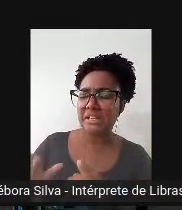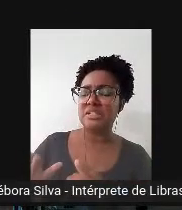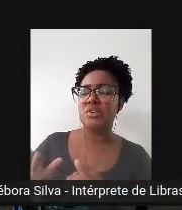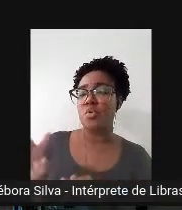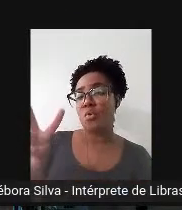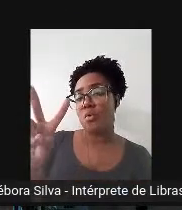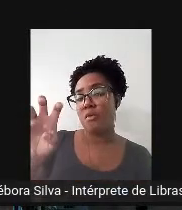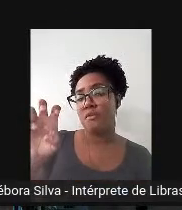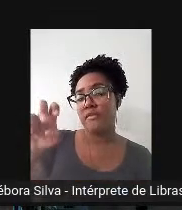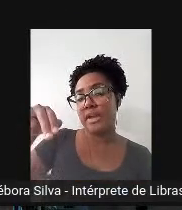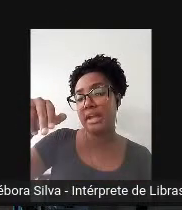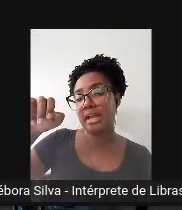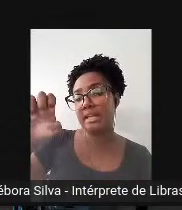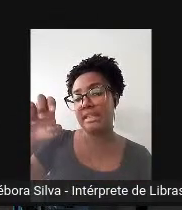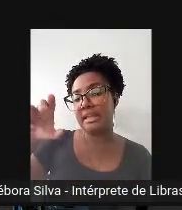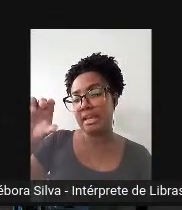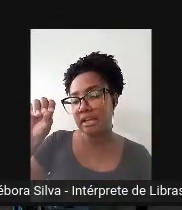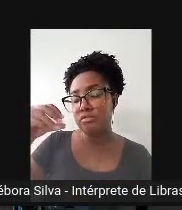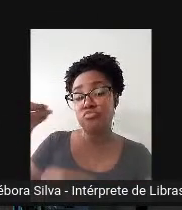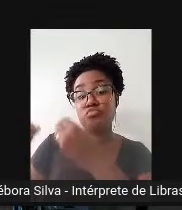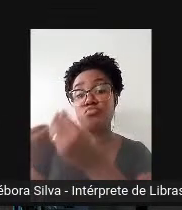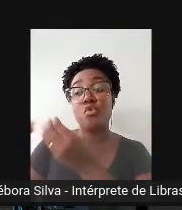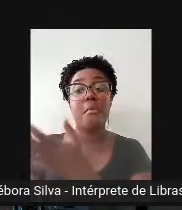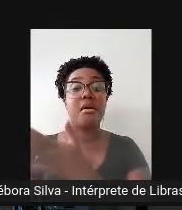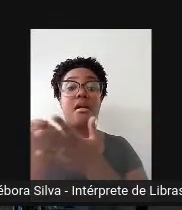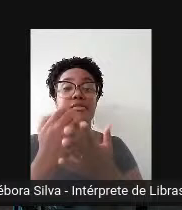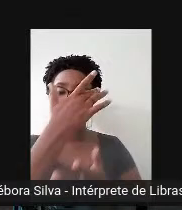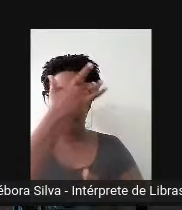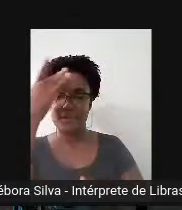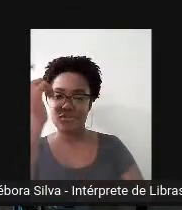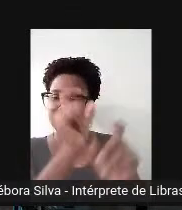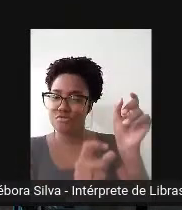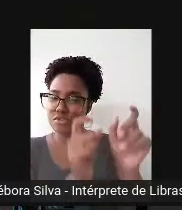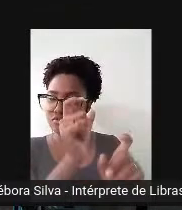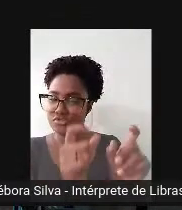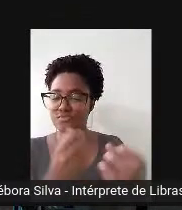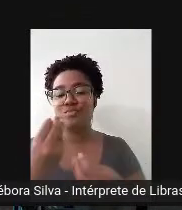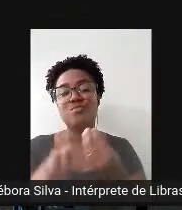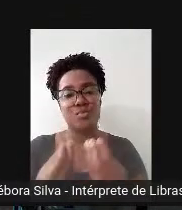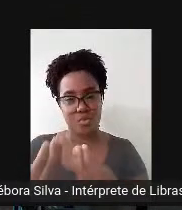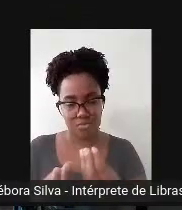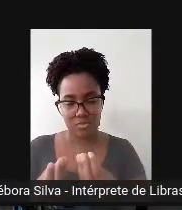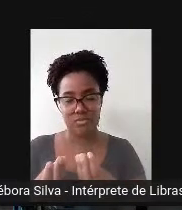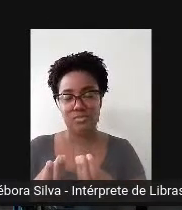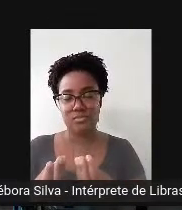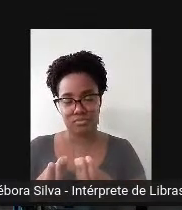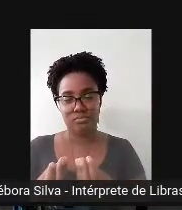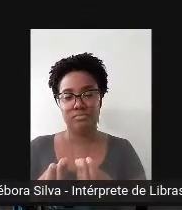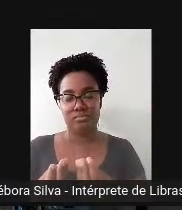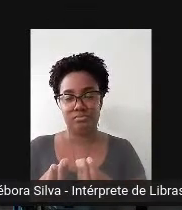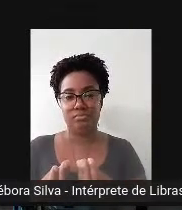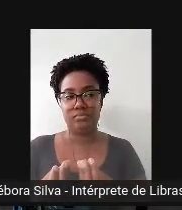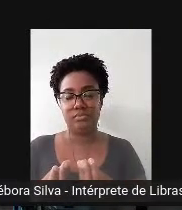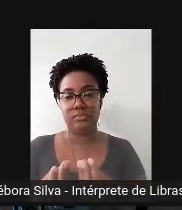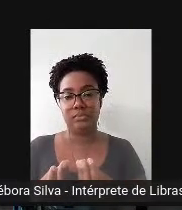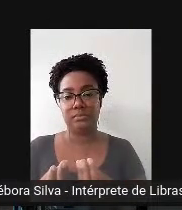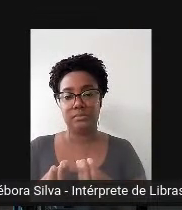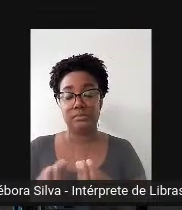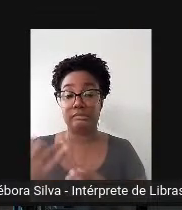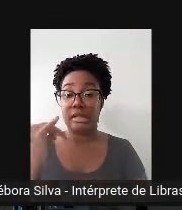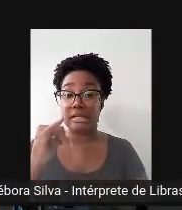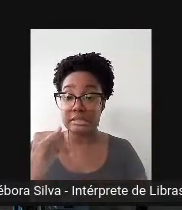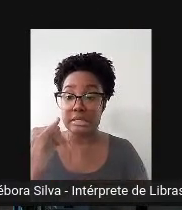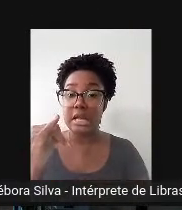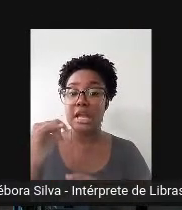de hormônios, cheia de antibióticos, ela não pode alimentar essas crianças e essas pessoas de maneira saudável. Se o alimento que nós